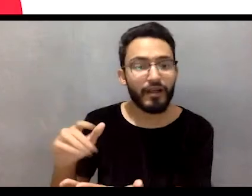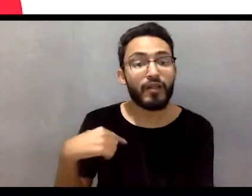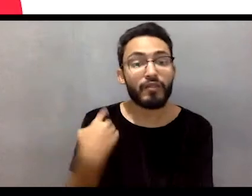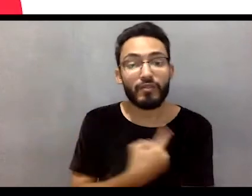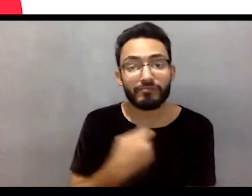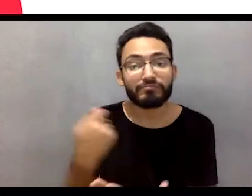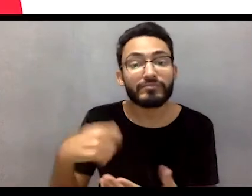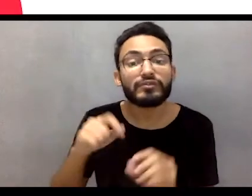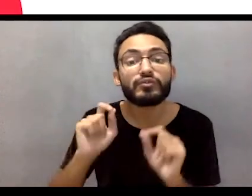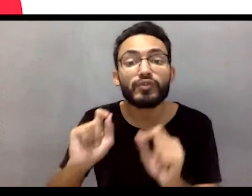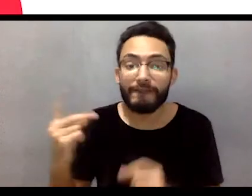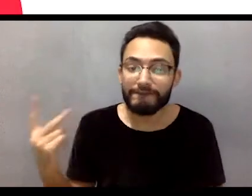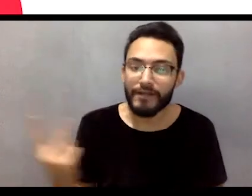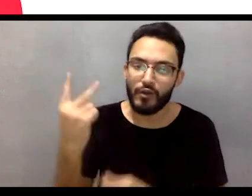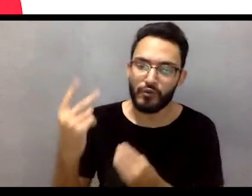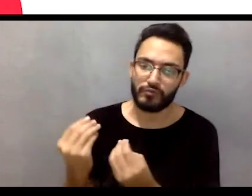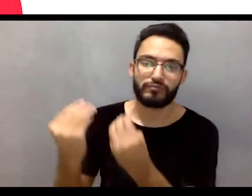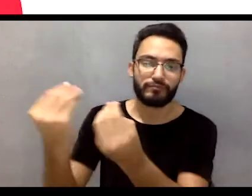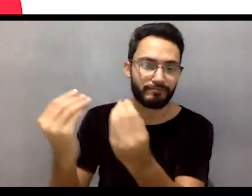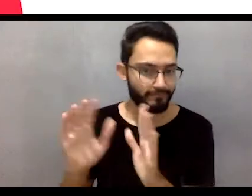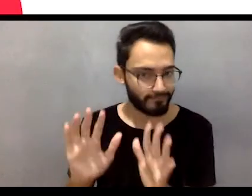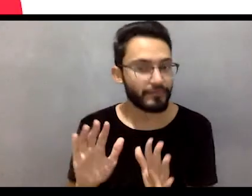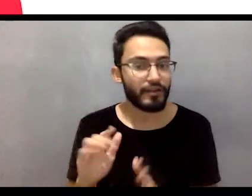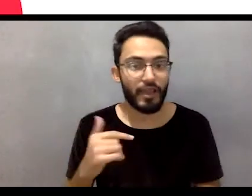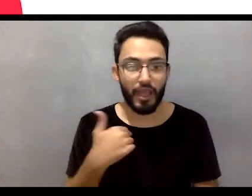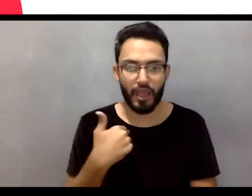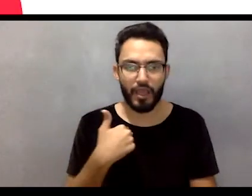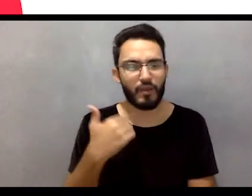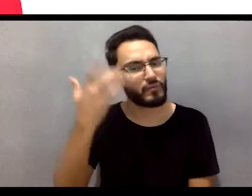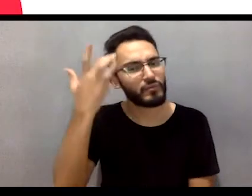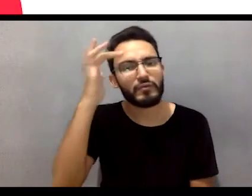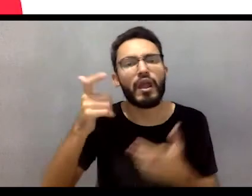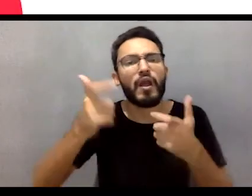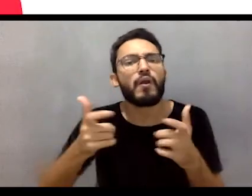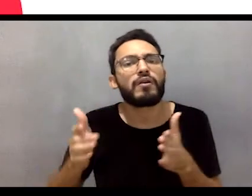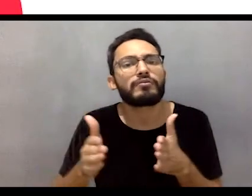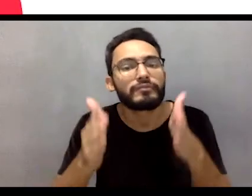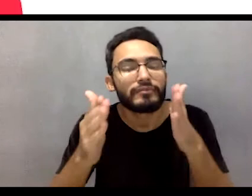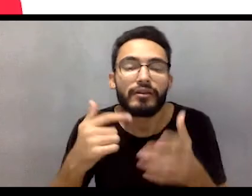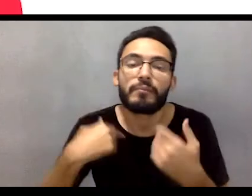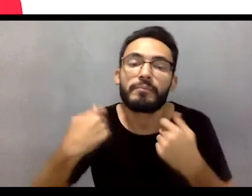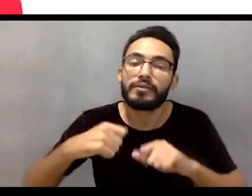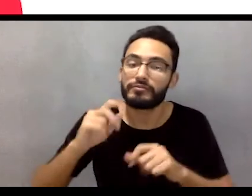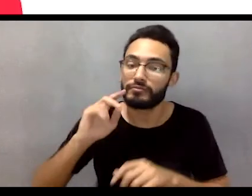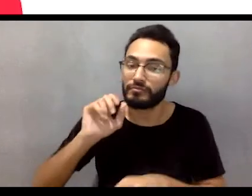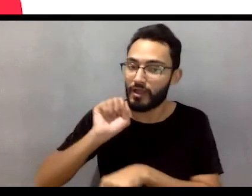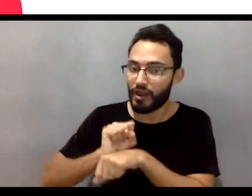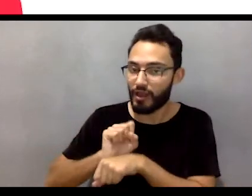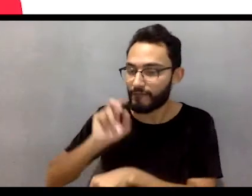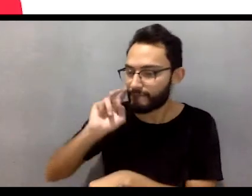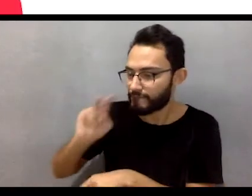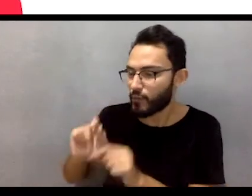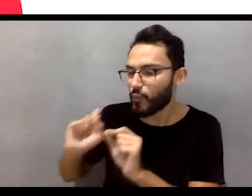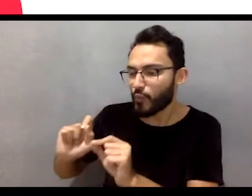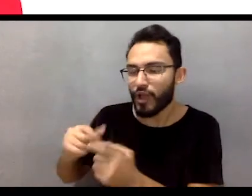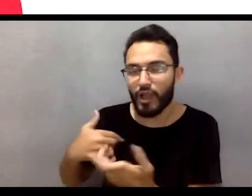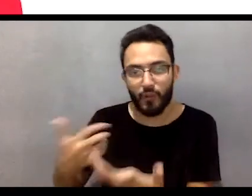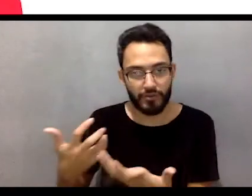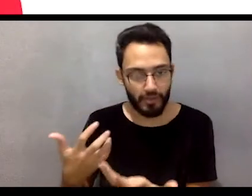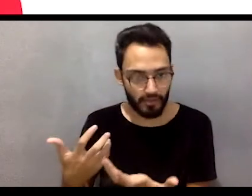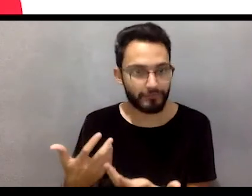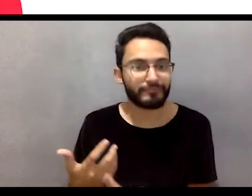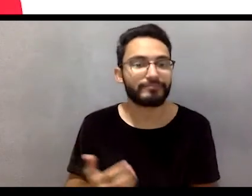aonde eu quero chegar, eu não consigo ver o que eu preciso entregar para chegar lá, tá bom?